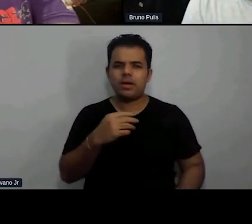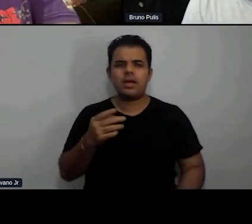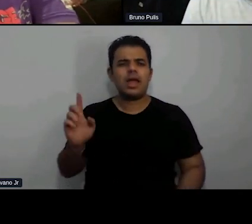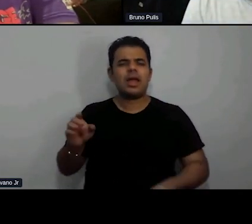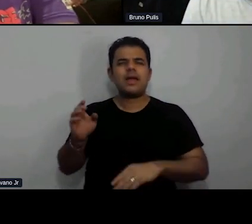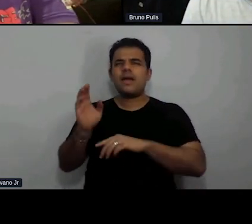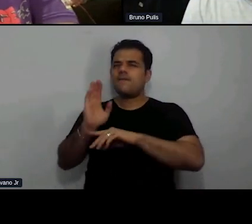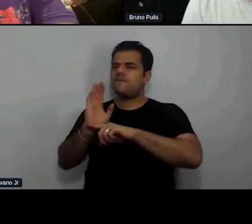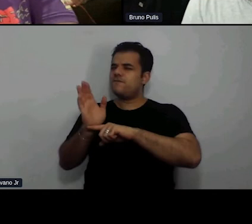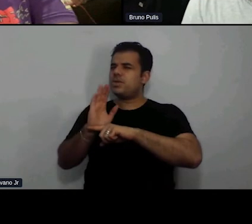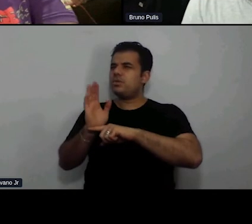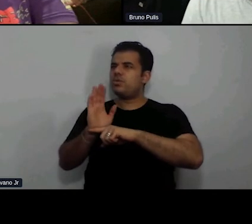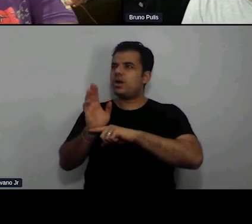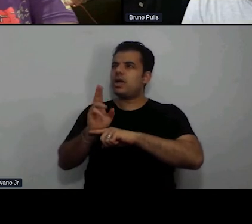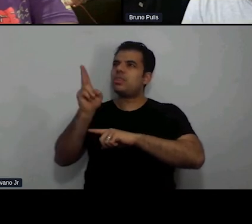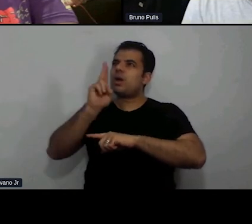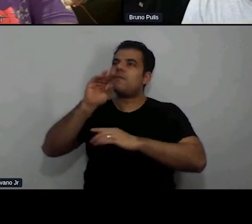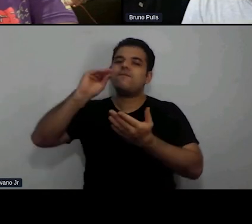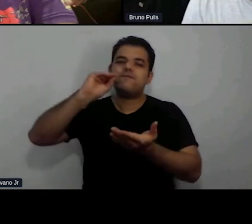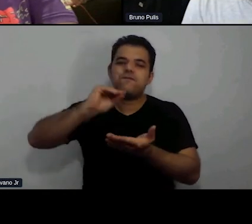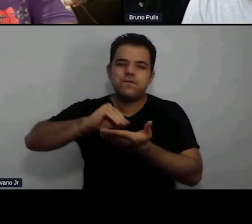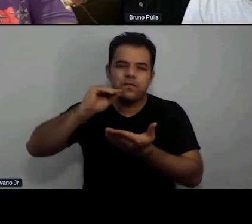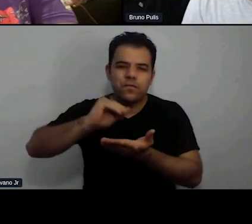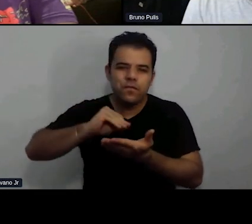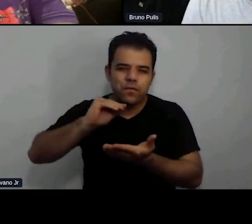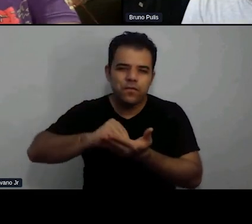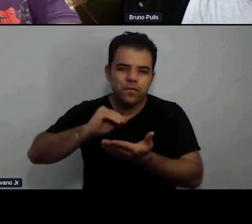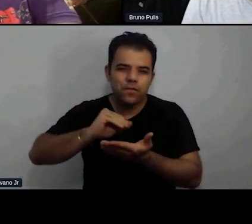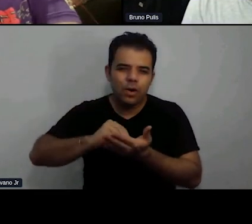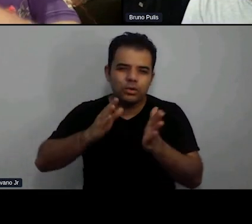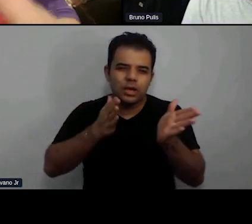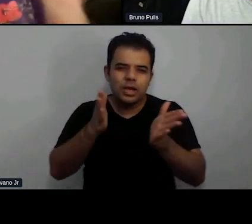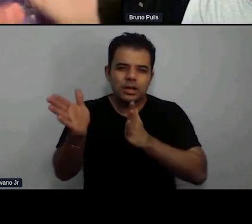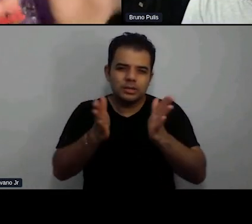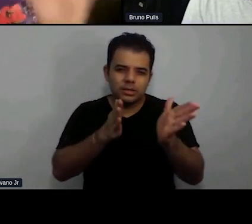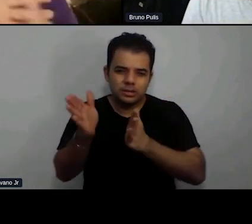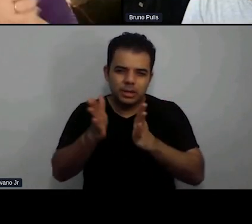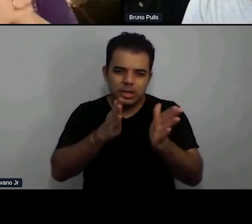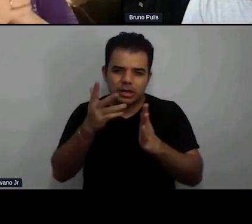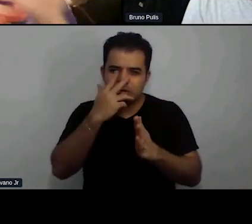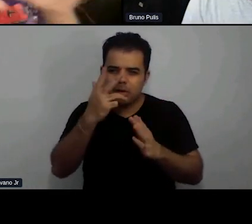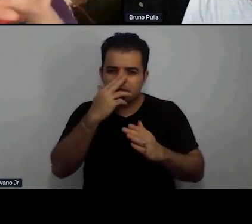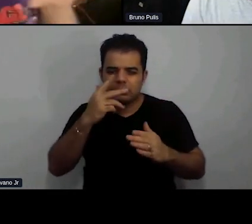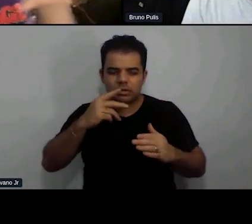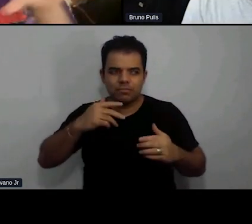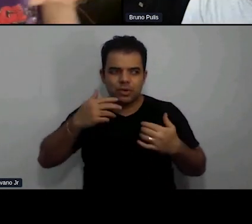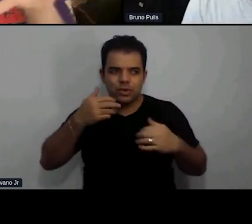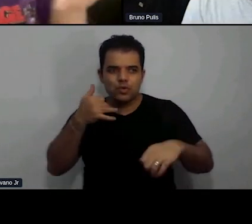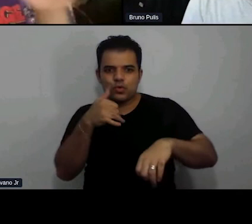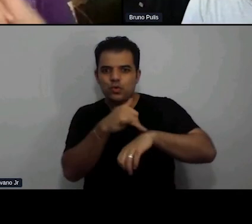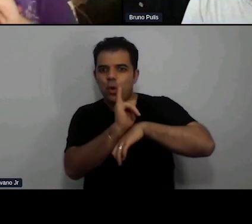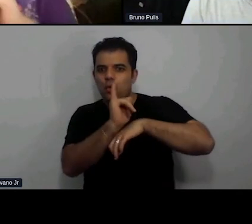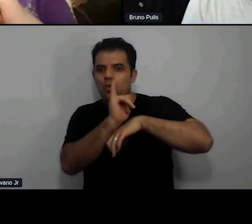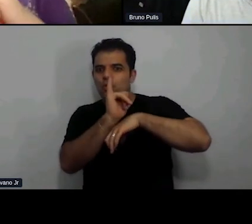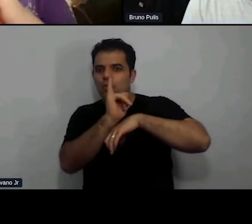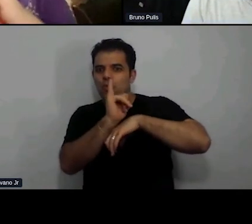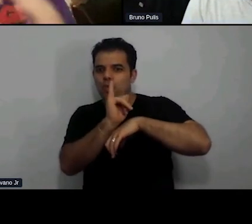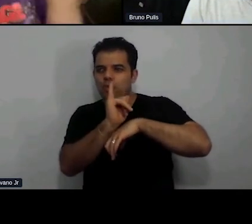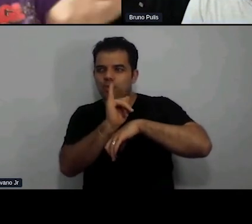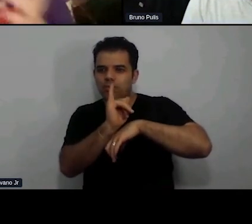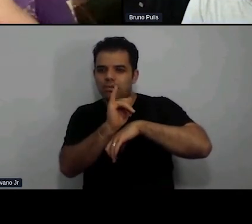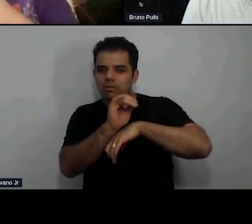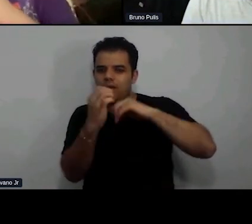Falta de Acessibilidade Passou a Perna na Empresa X. Tá bom. Né? Esse é o título do vídeo, se não me engano.